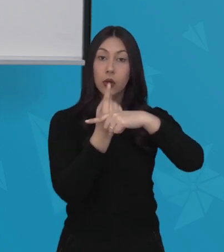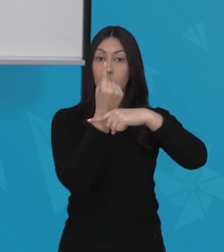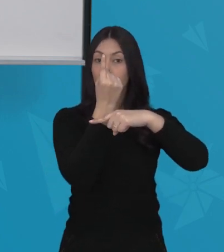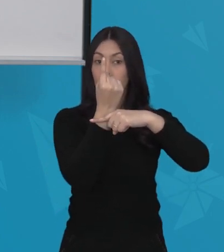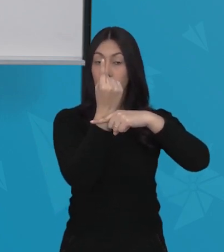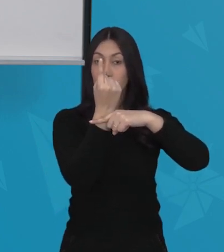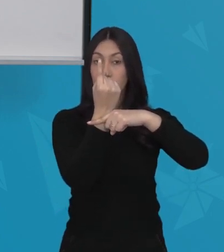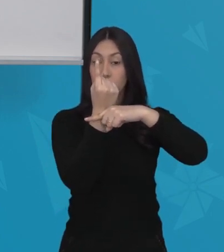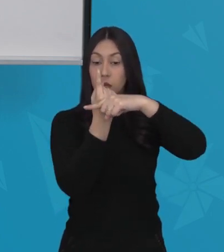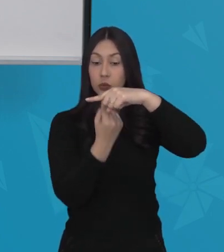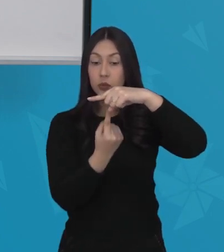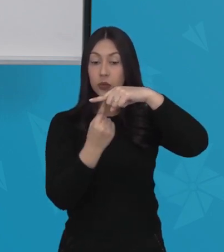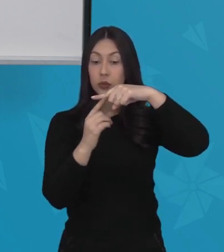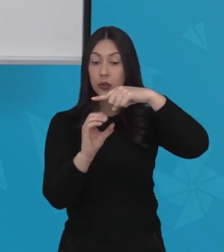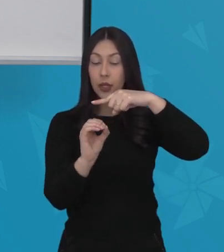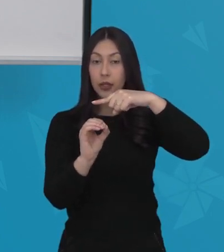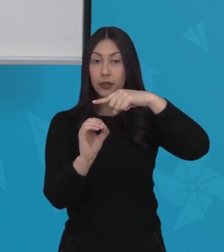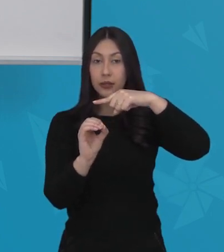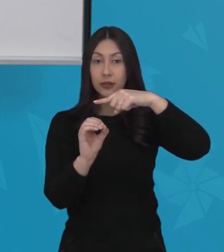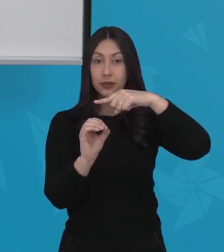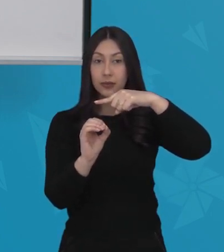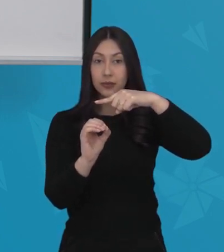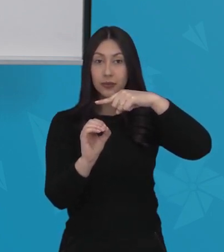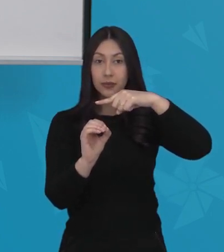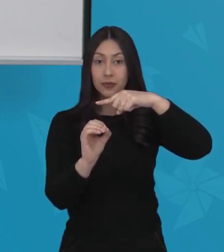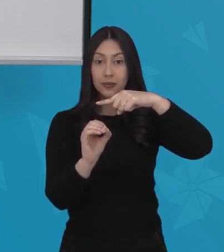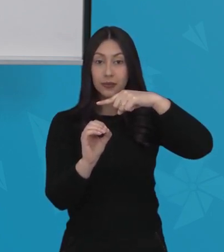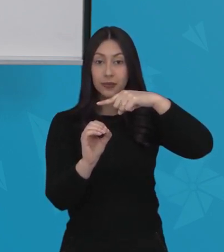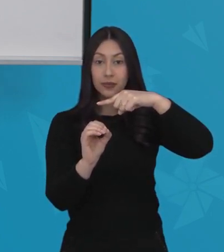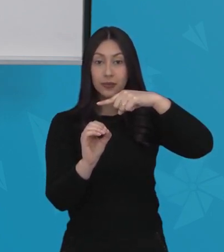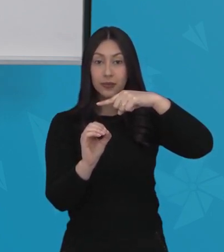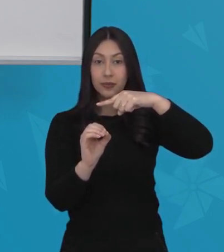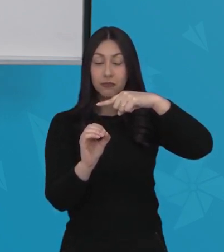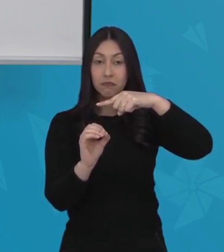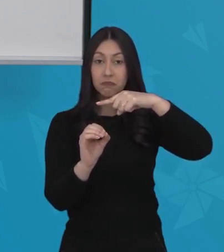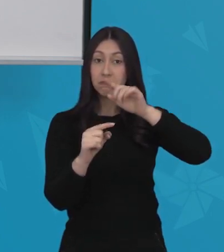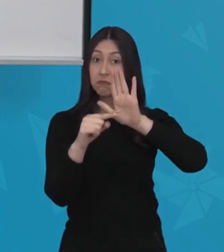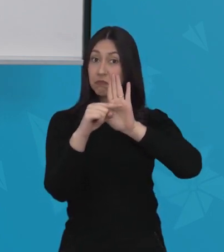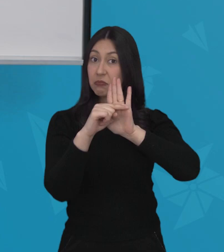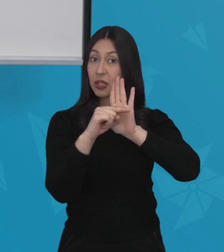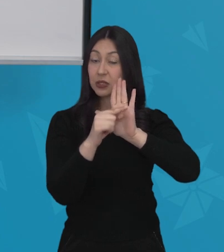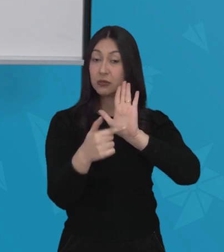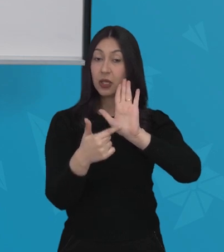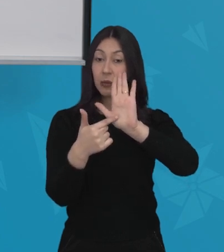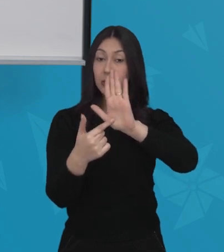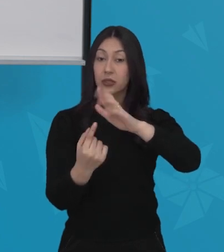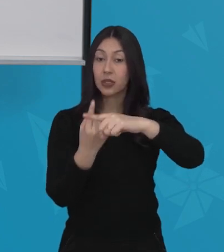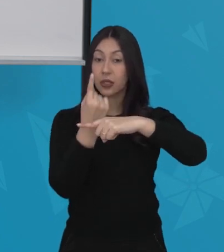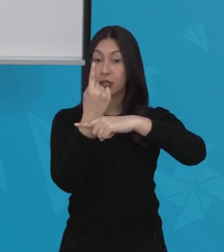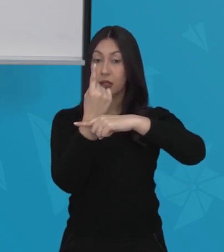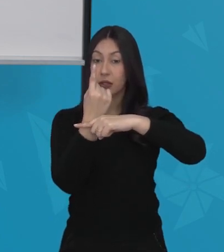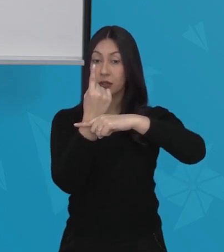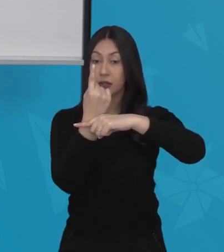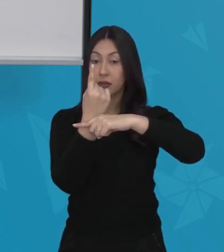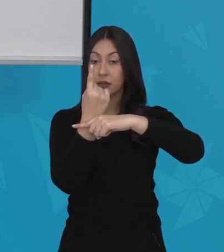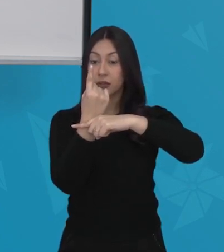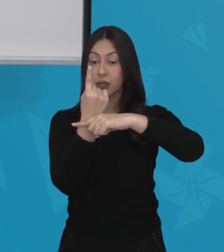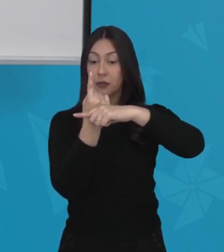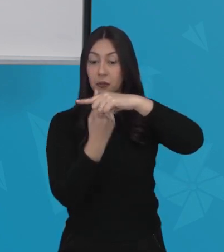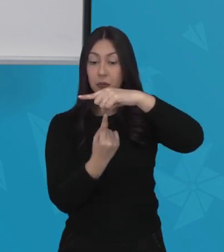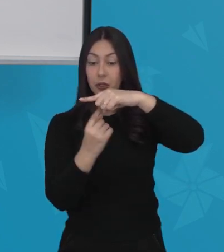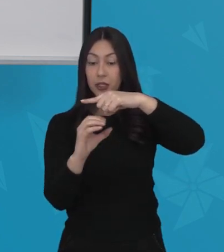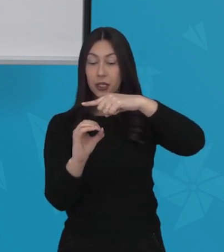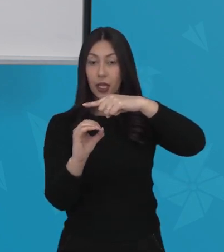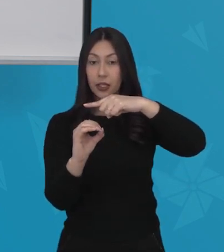1 dividido por 10. A gente usou o menos para representar que isso aqui está na prática passando